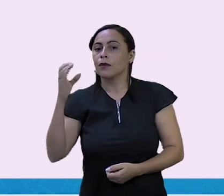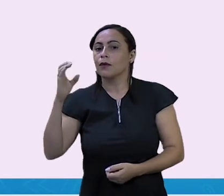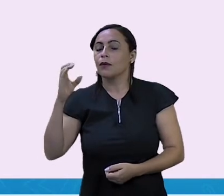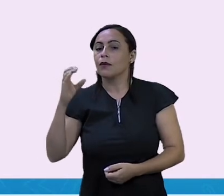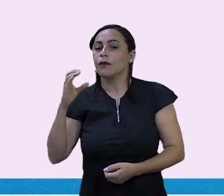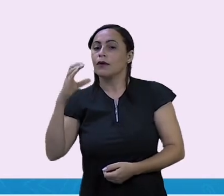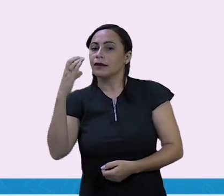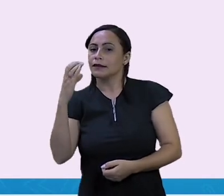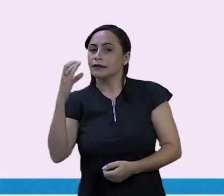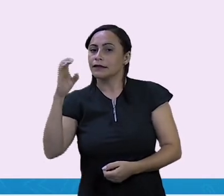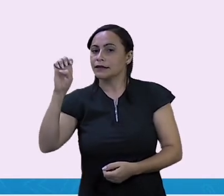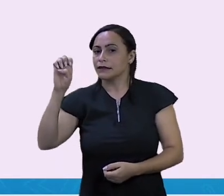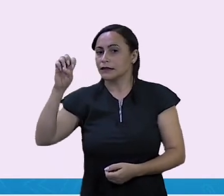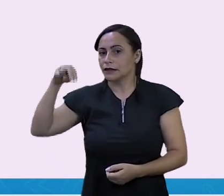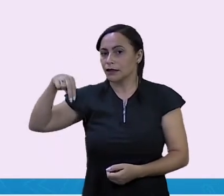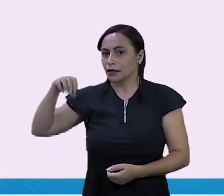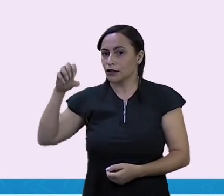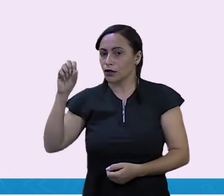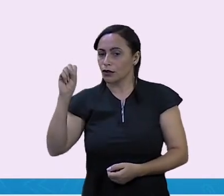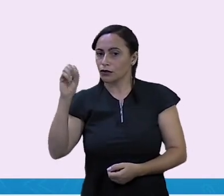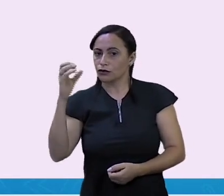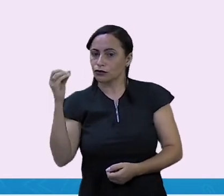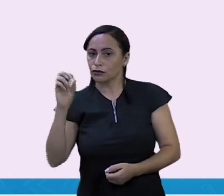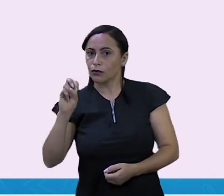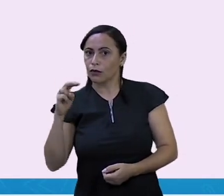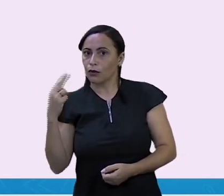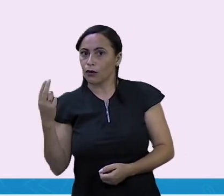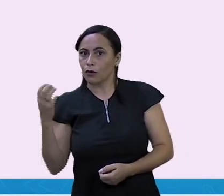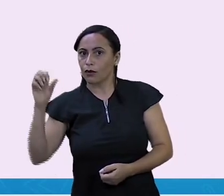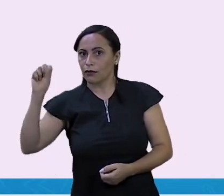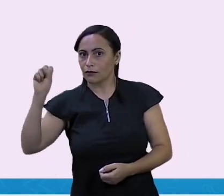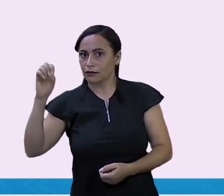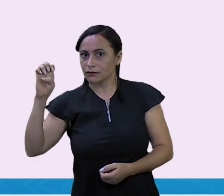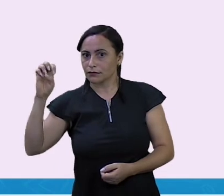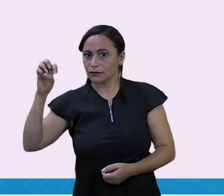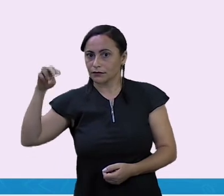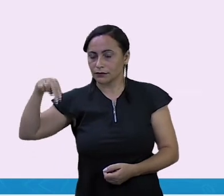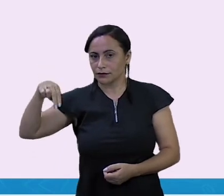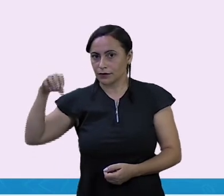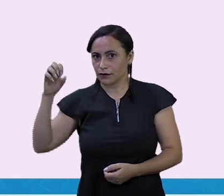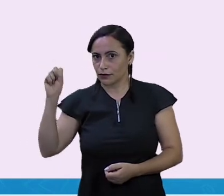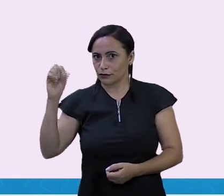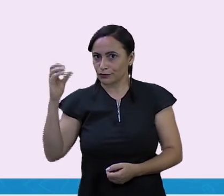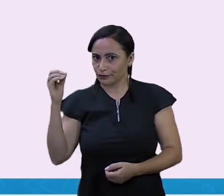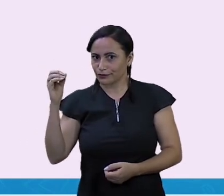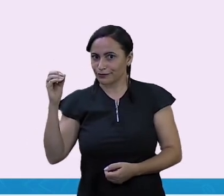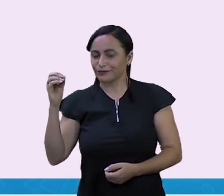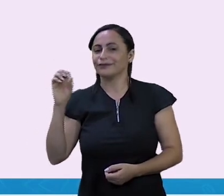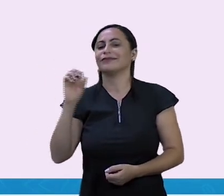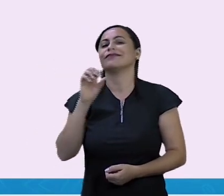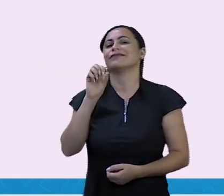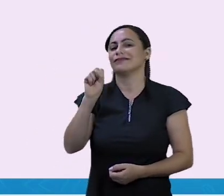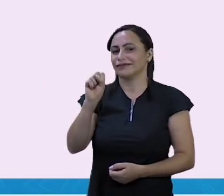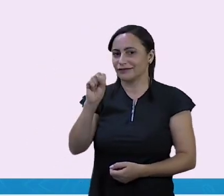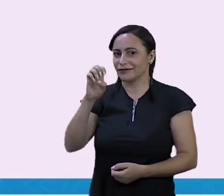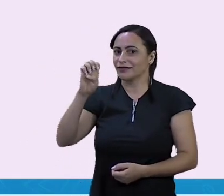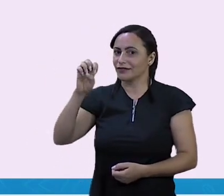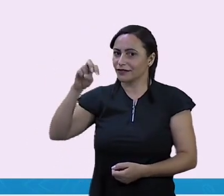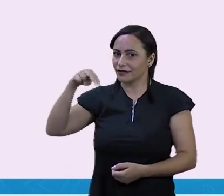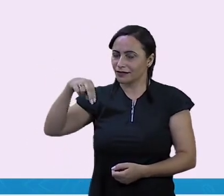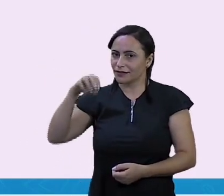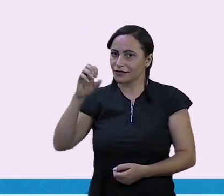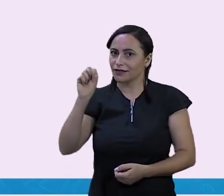C ou com S? Com S no início. Você precisa melhorar o seu senso de